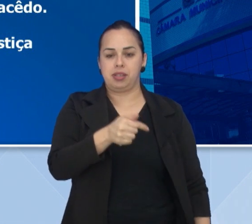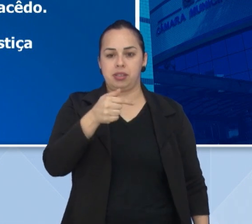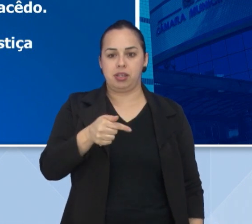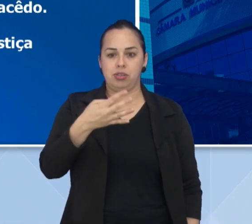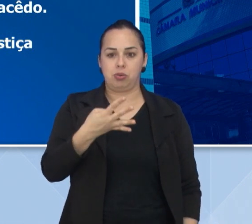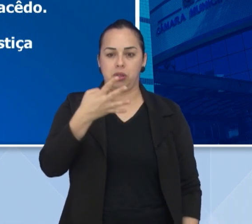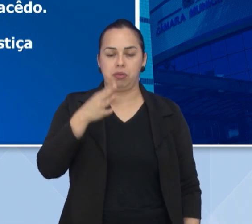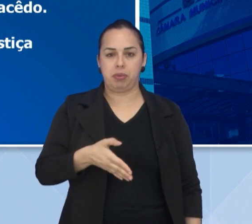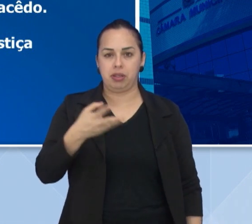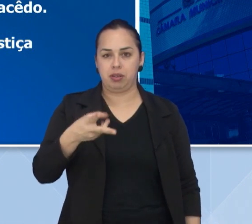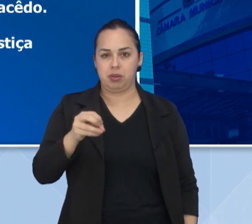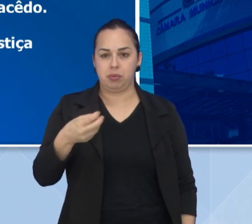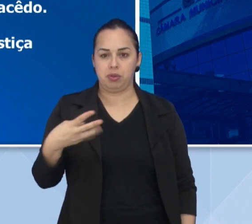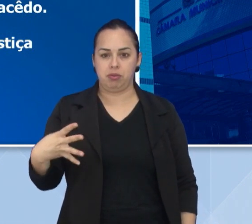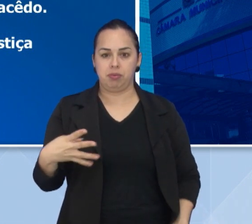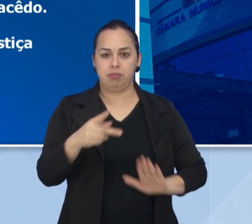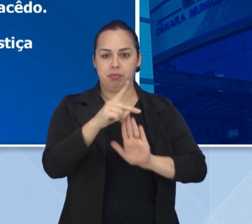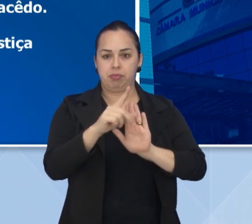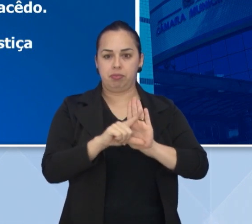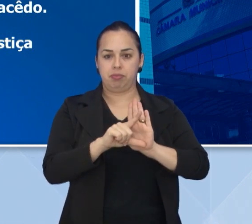6774/2024, projeto de lei número